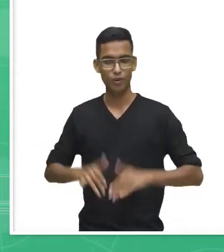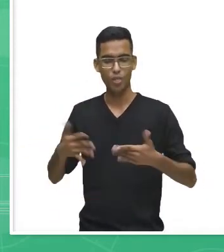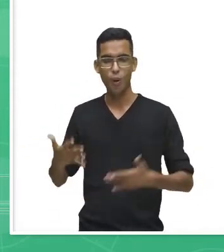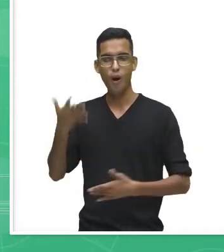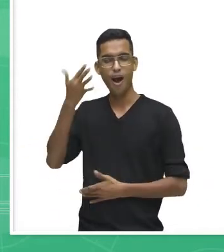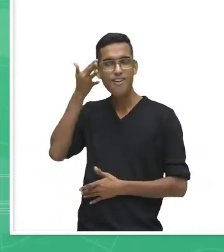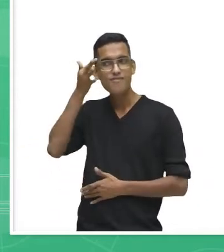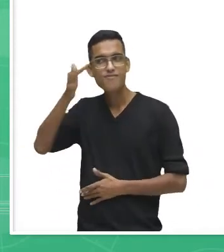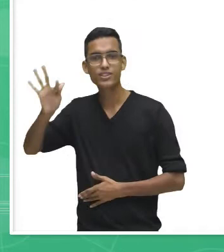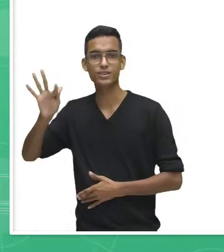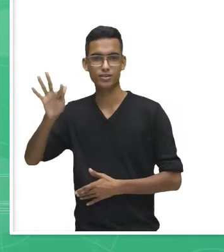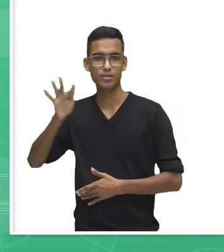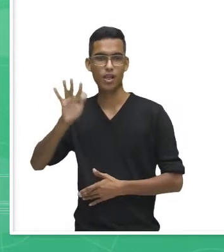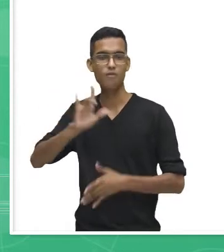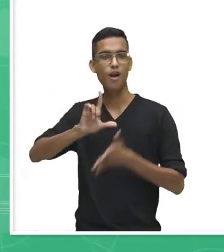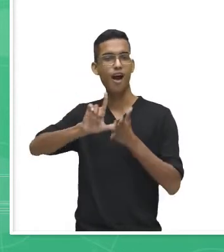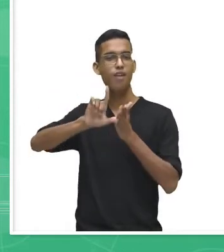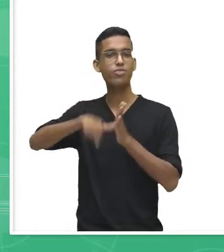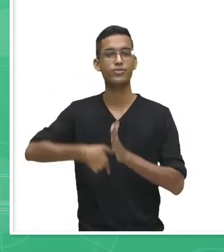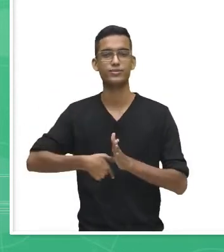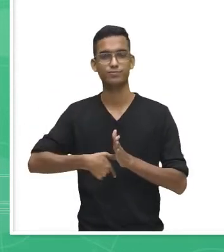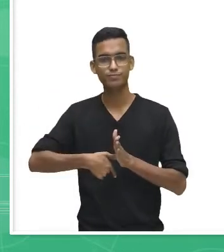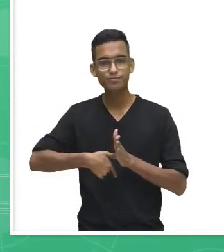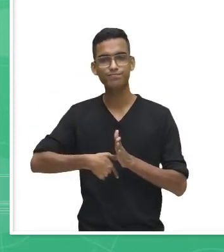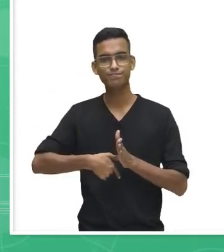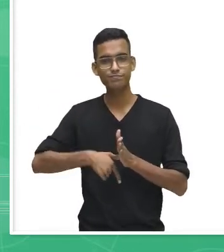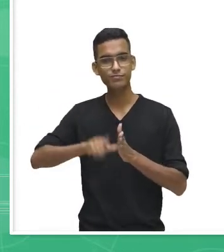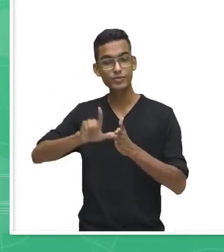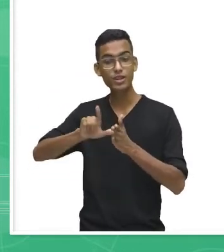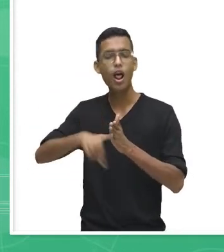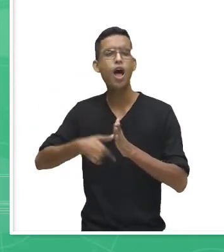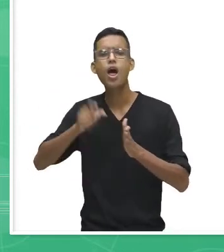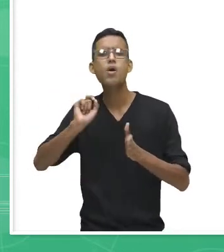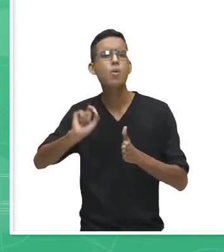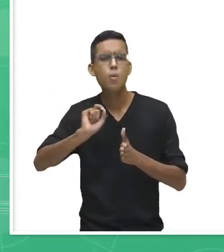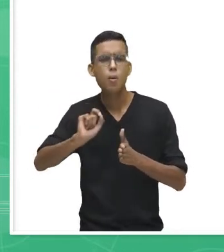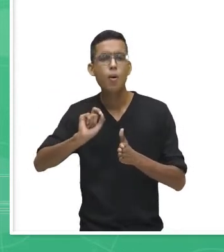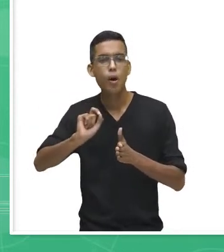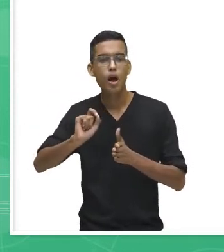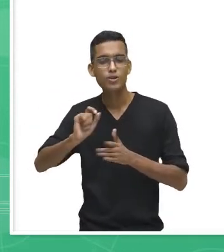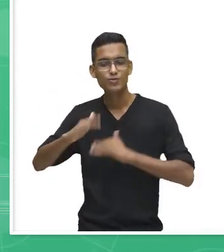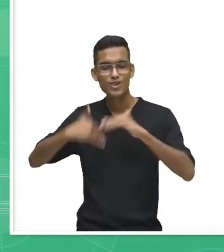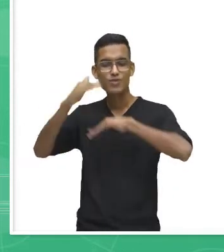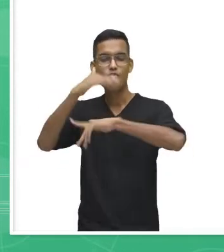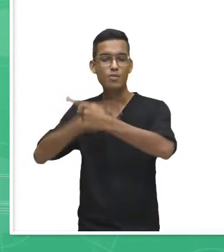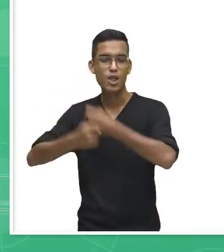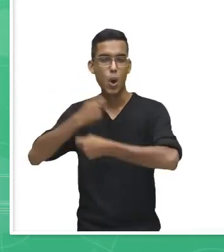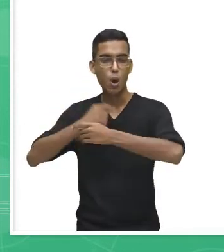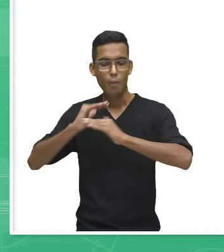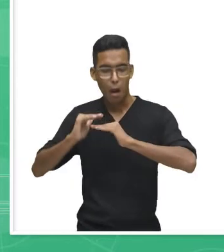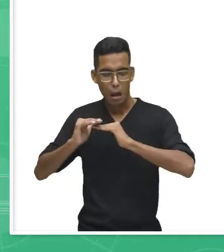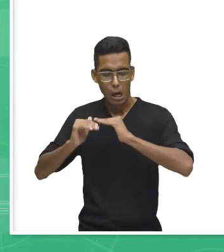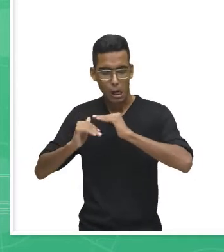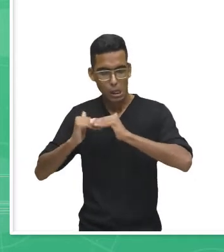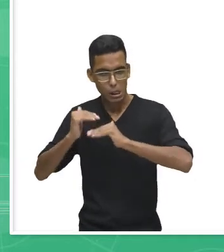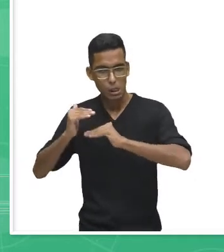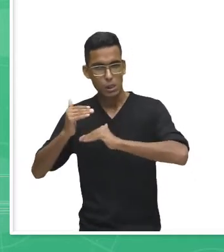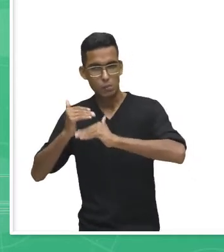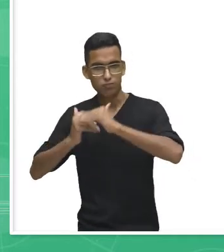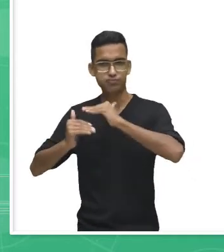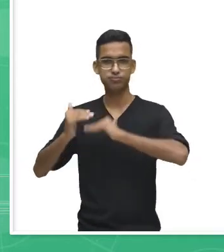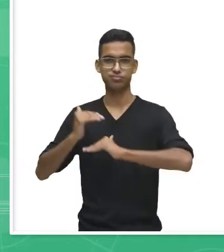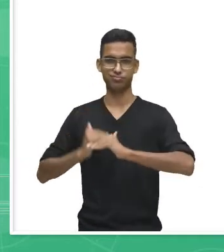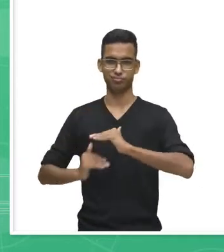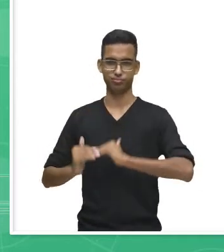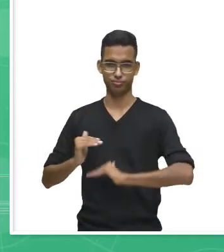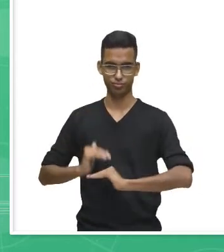economicamente falando, em relação ao desenvolvimento econômico dos seus vizinhos, é preciso lembrar. E, além disso, ela